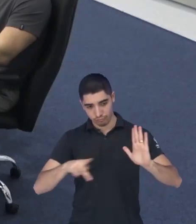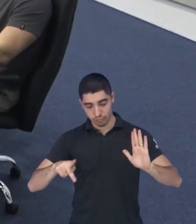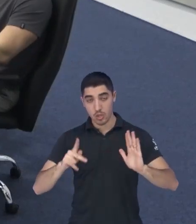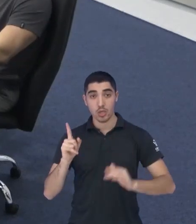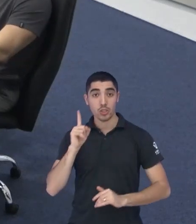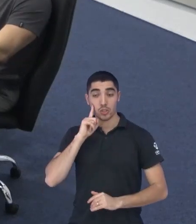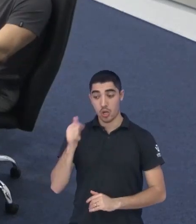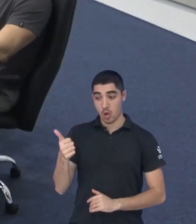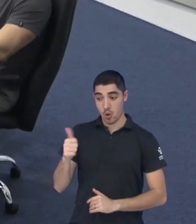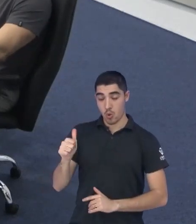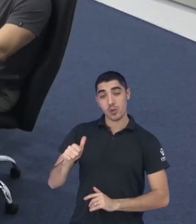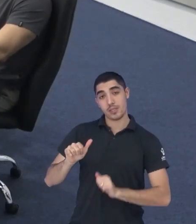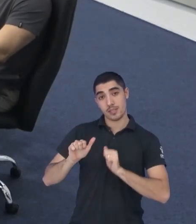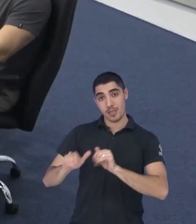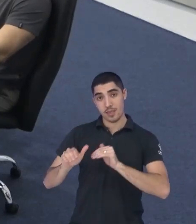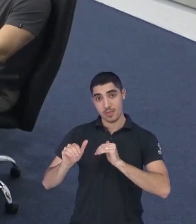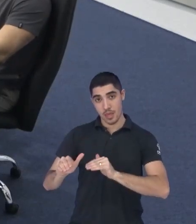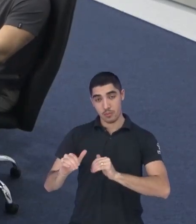de setembro de